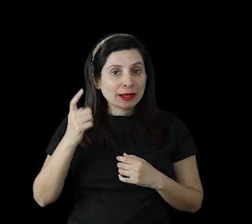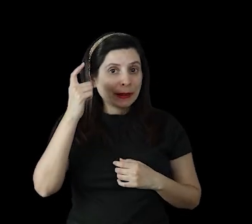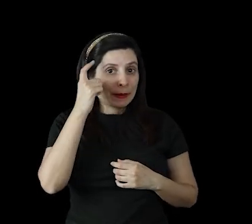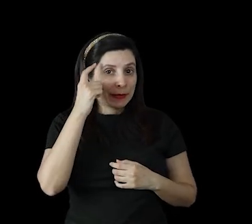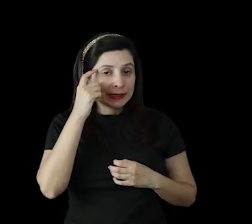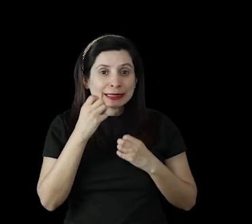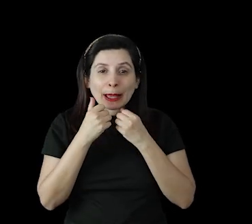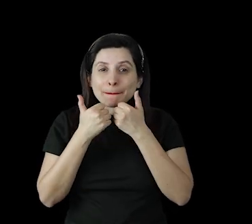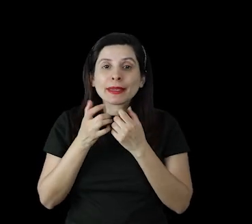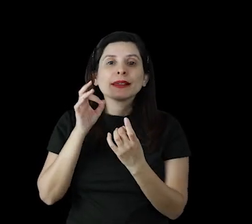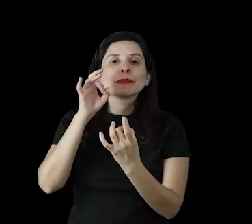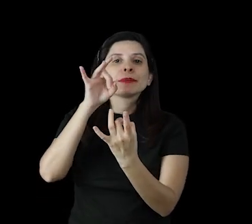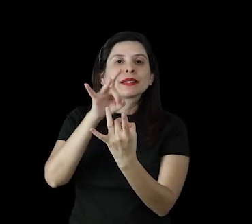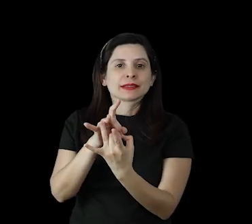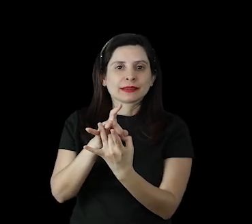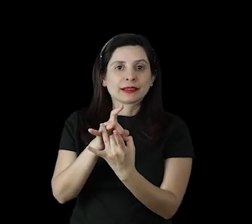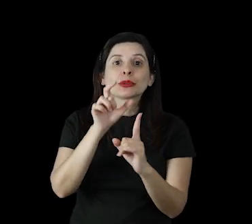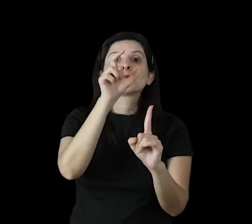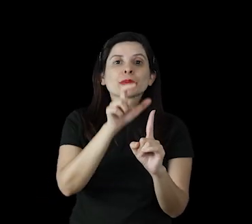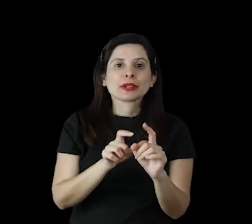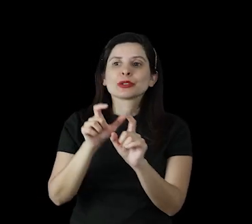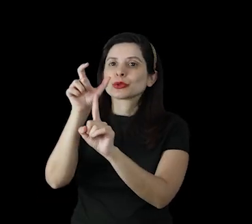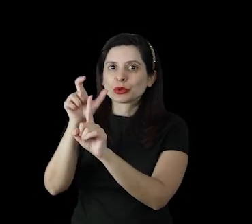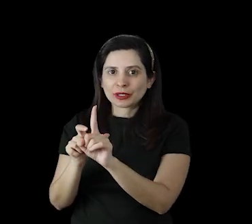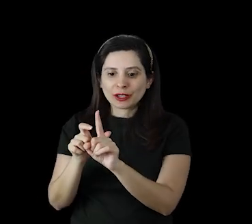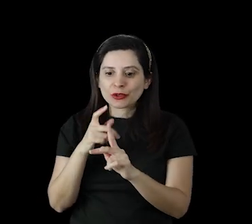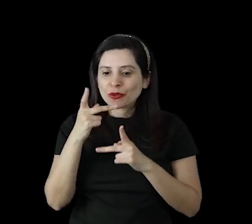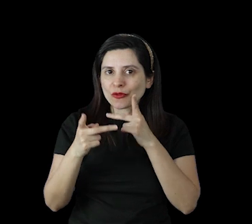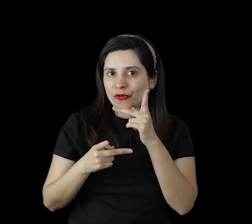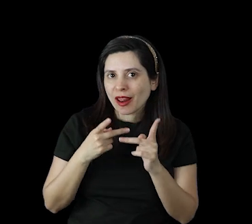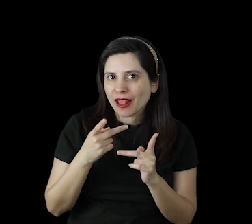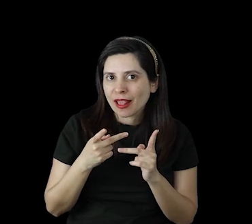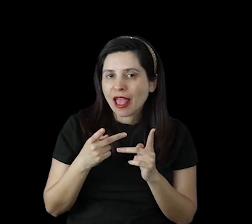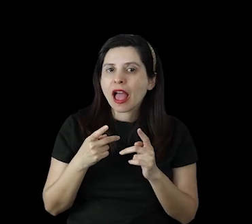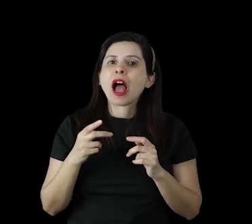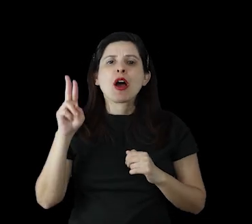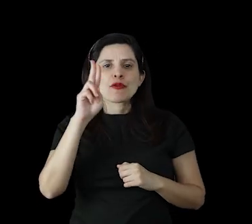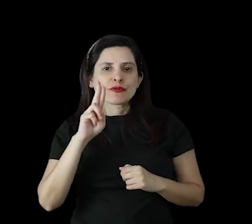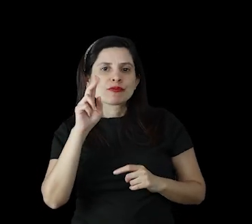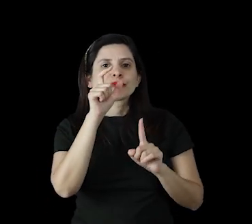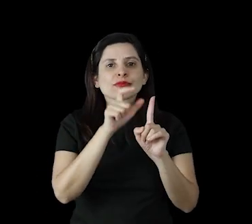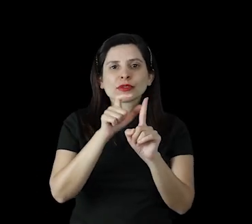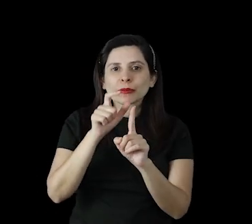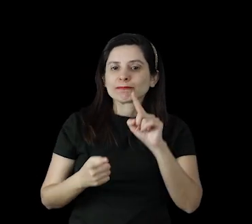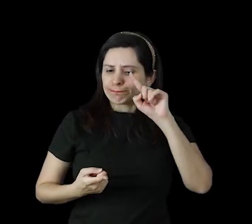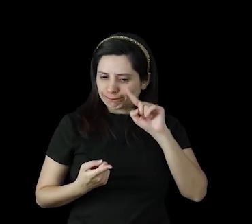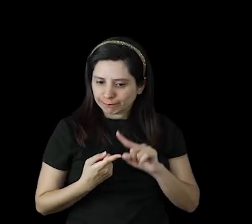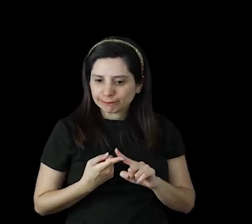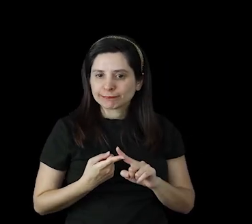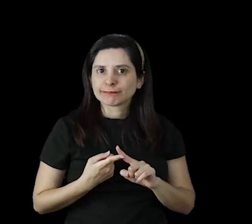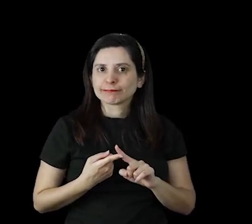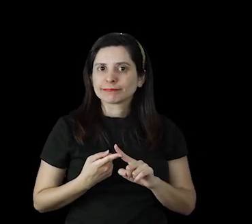bem essa especificidade do personagem, aquilo que eu falei, eu vou trabalhar um personagem na vingança,